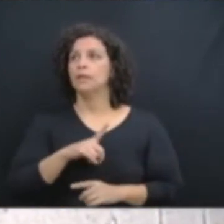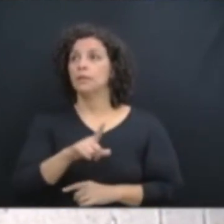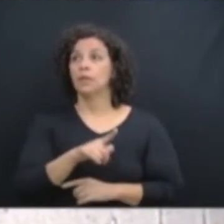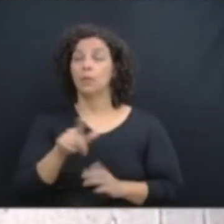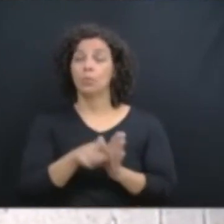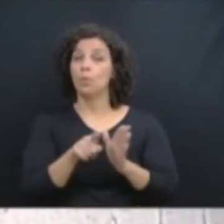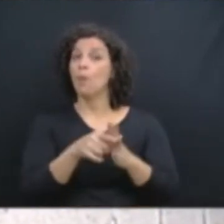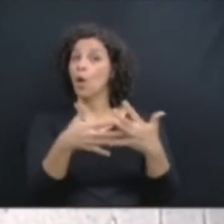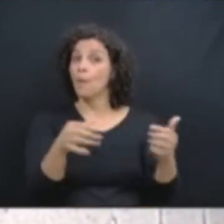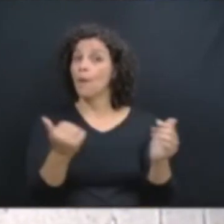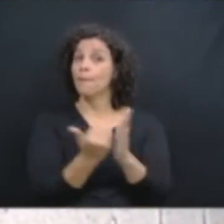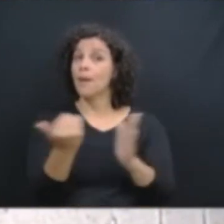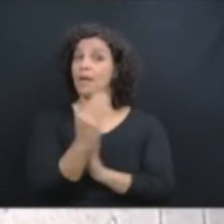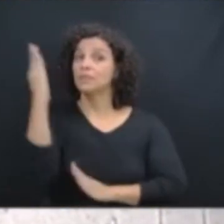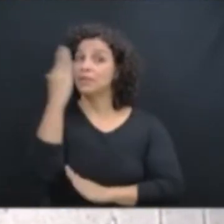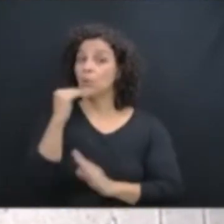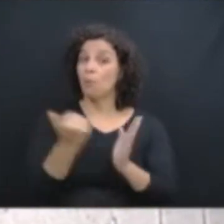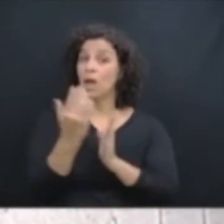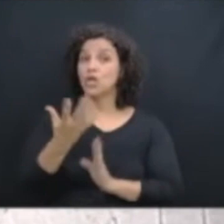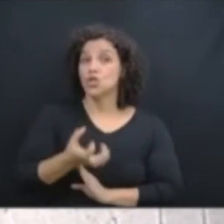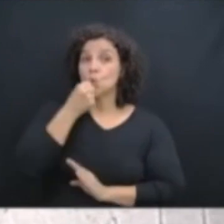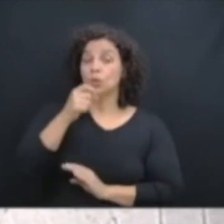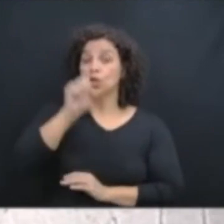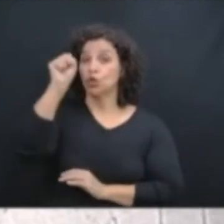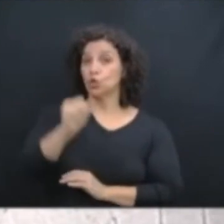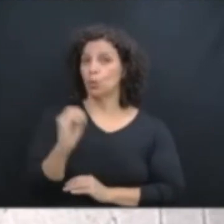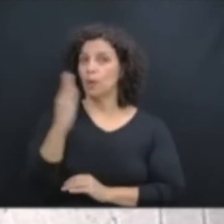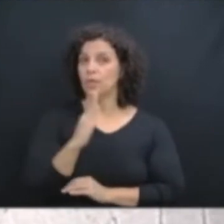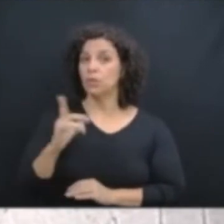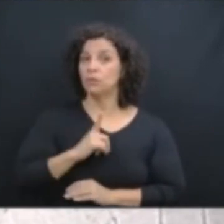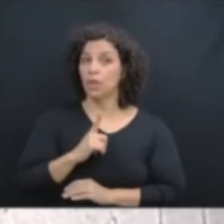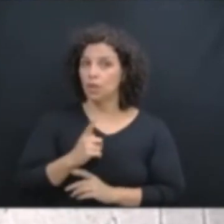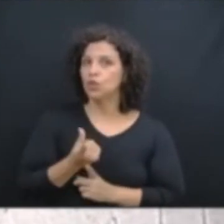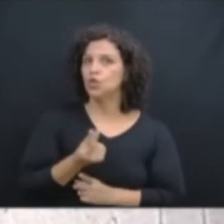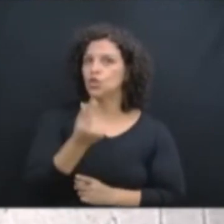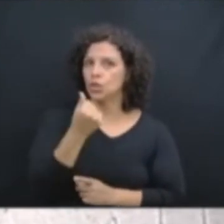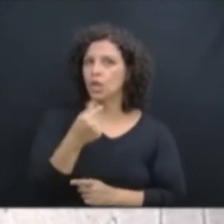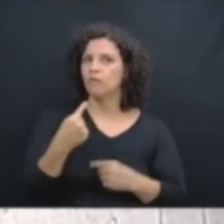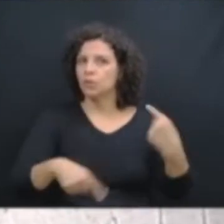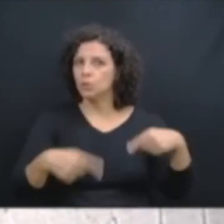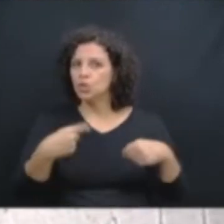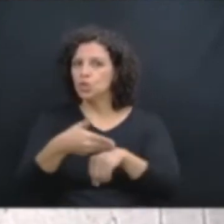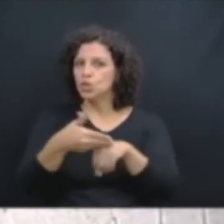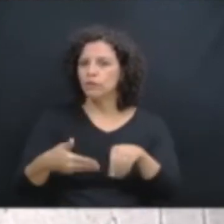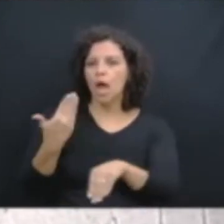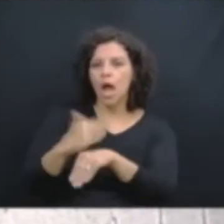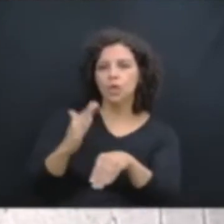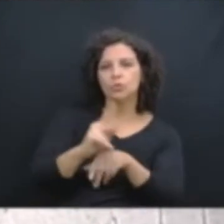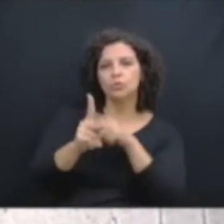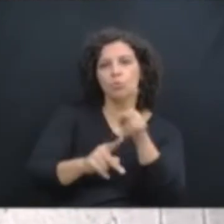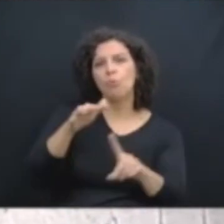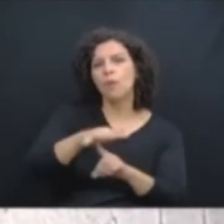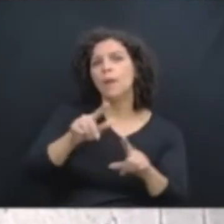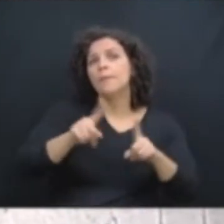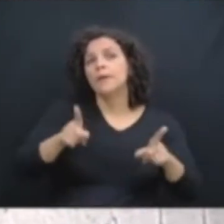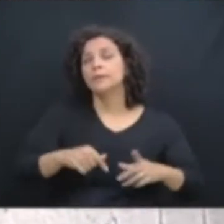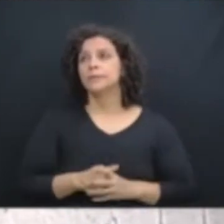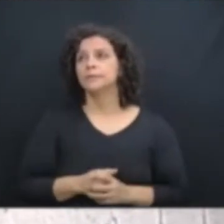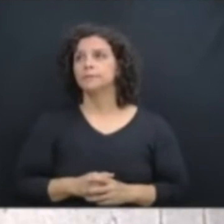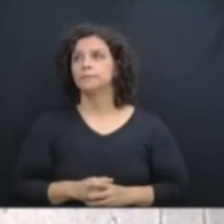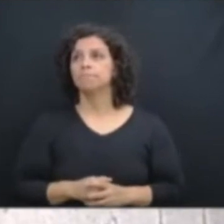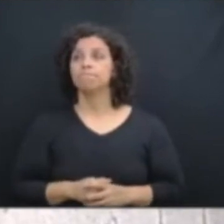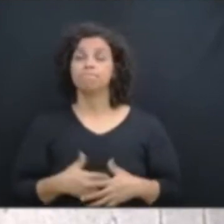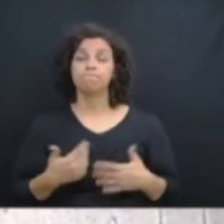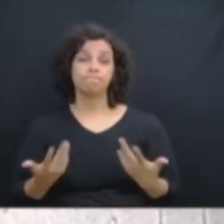rentáveis do Brasil e a mais rentável do Sul, que gera dividendos que fazem política pública no estado do Paraná. Mas,